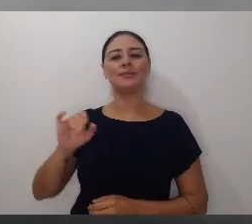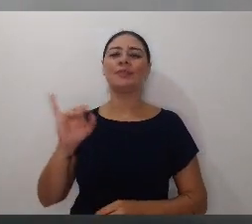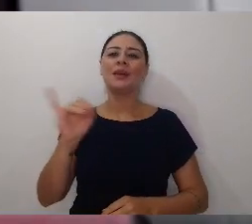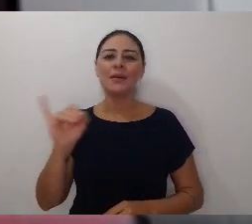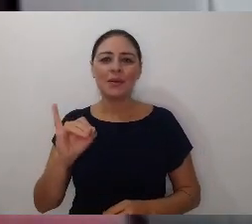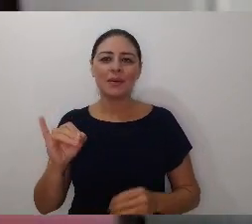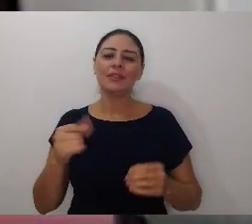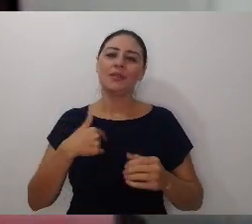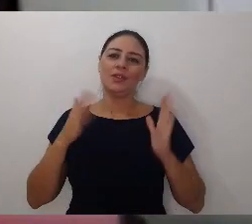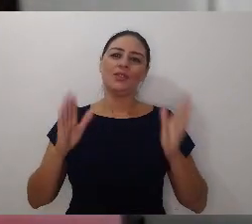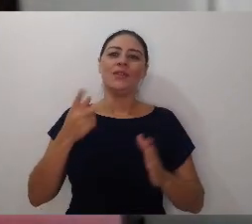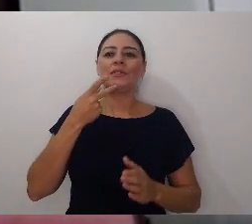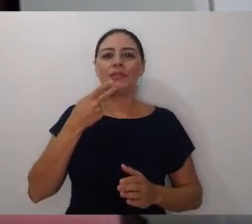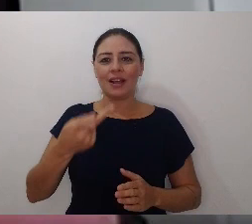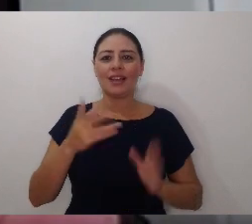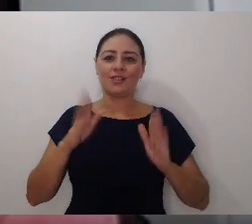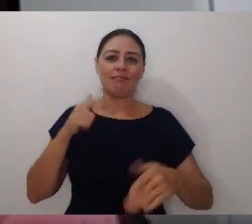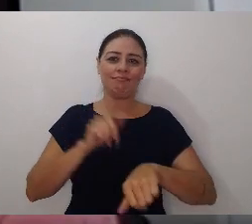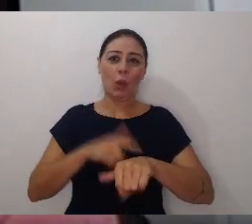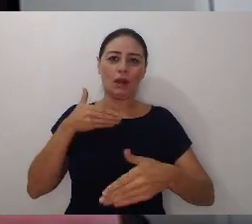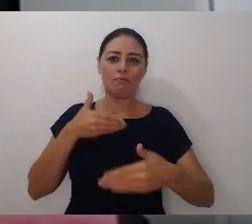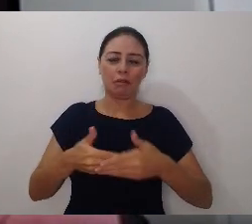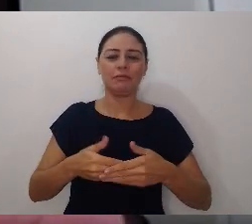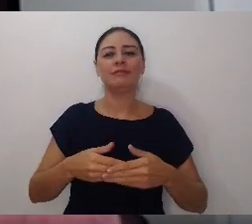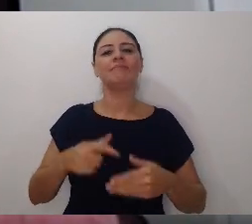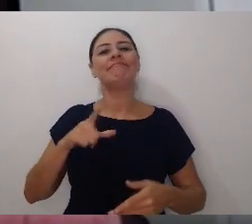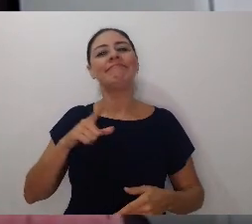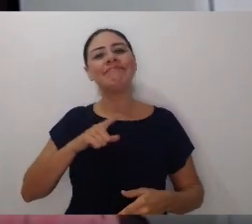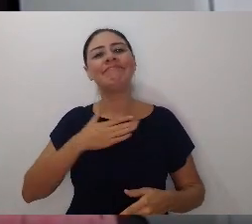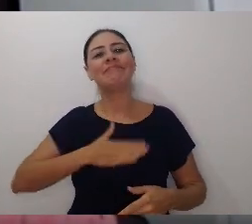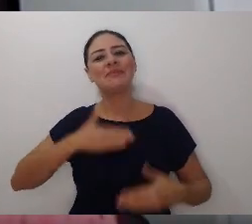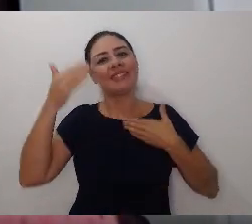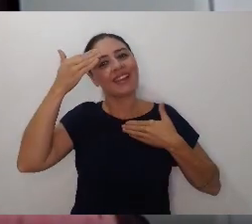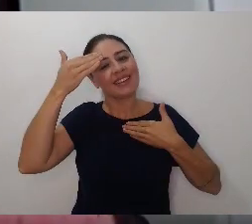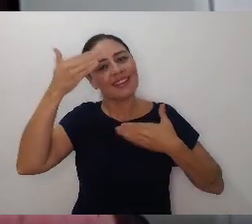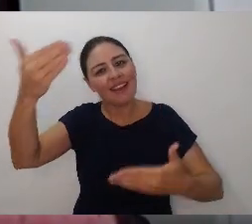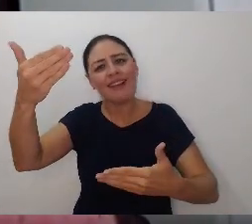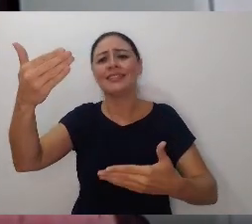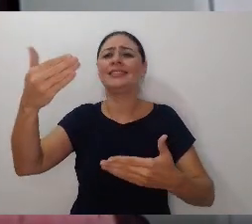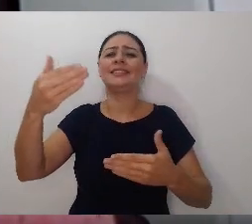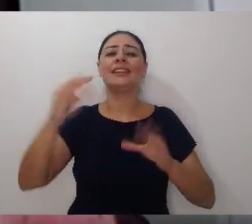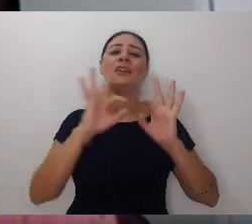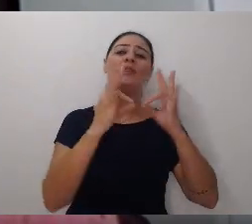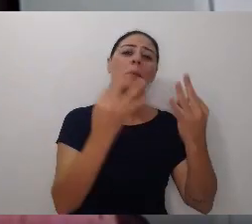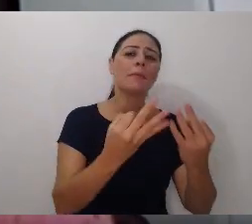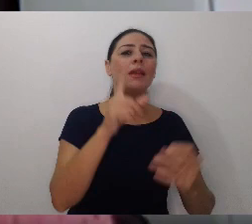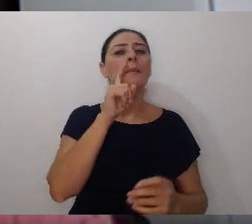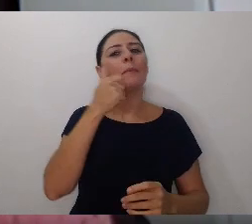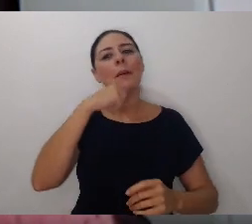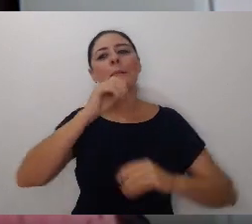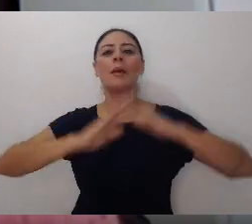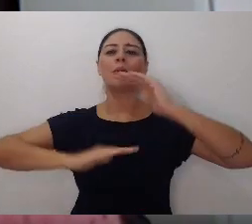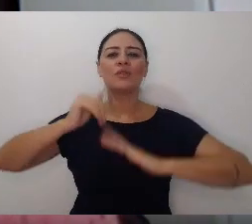Oi, doutora. Então, mais uma vez, né, como eu falei, a gente está chegando no nosso horário, eu tenho muito a agradecer, nossa equipe tem